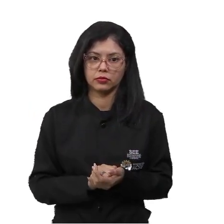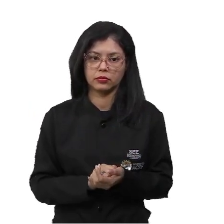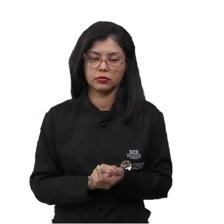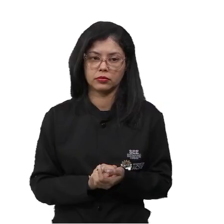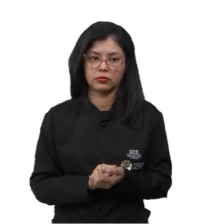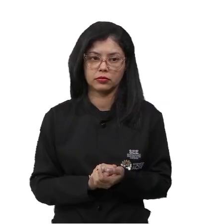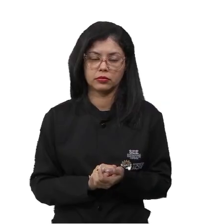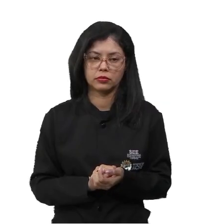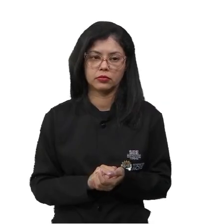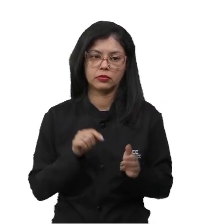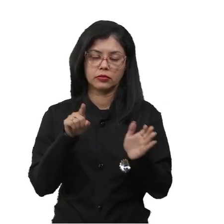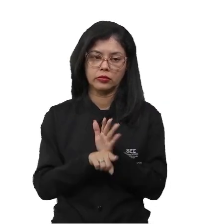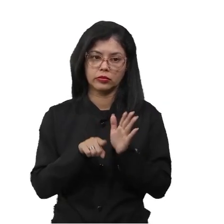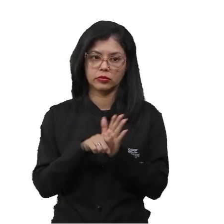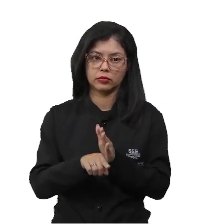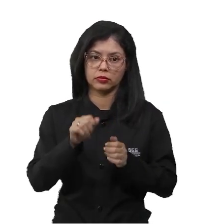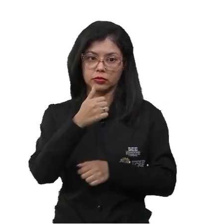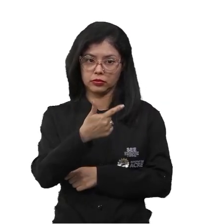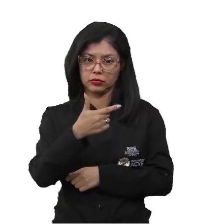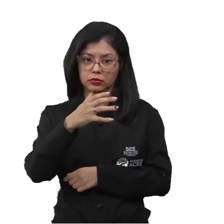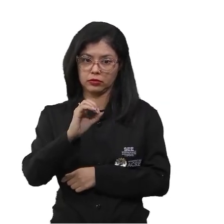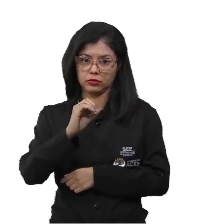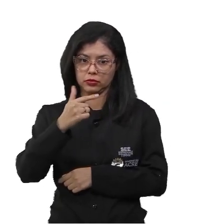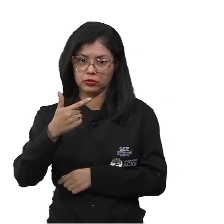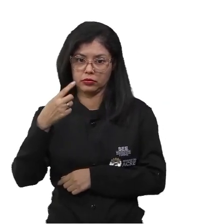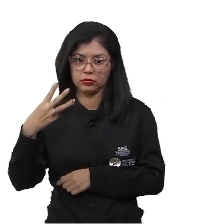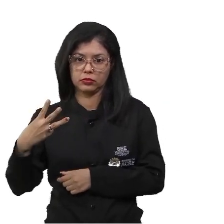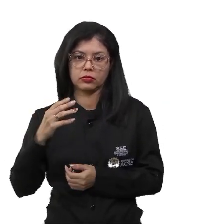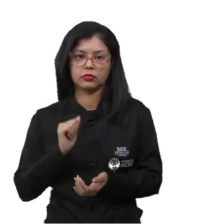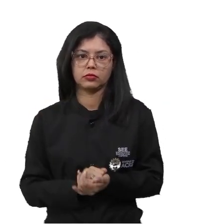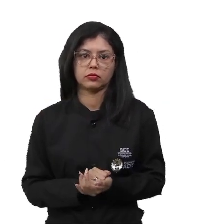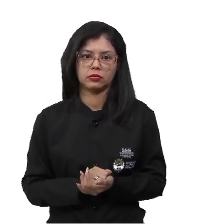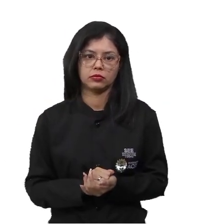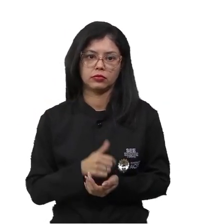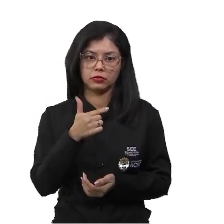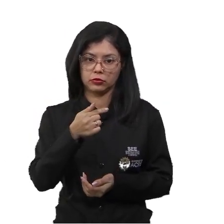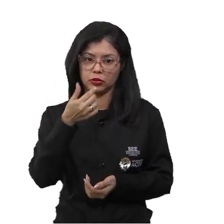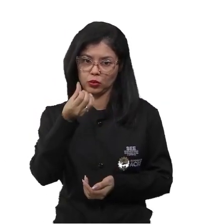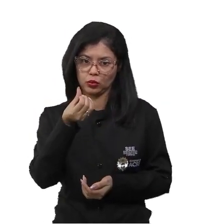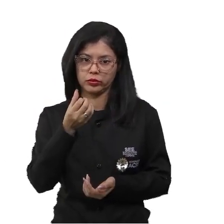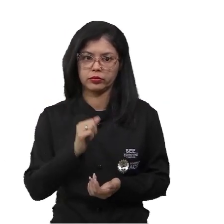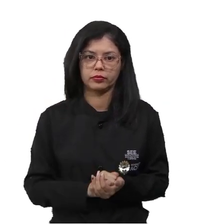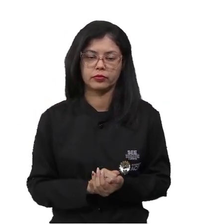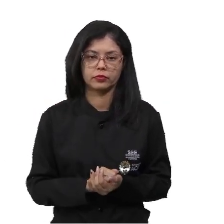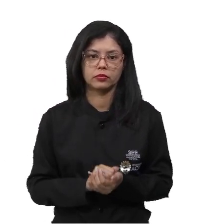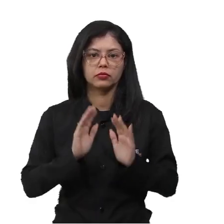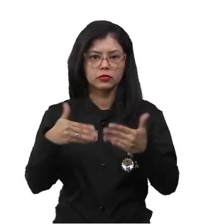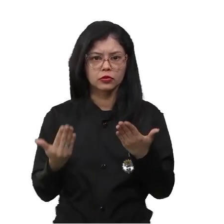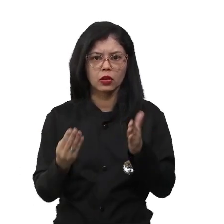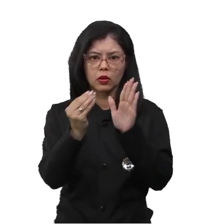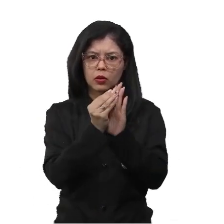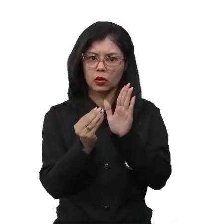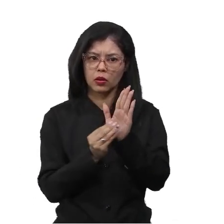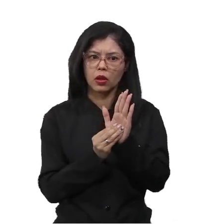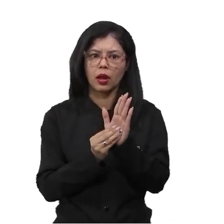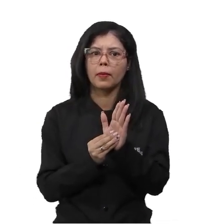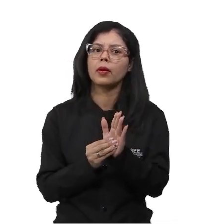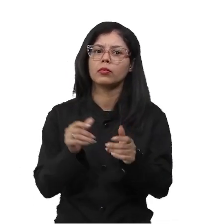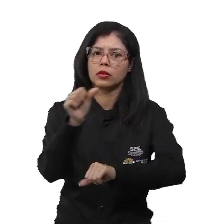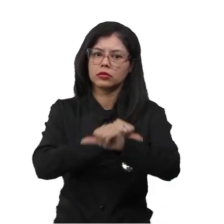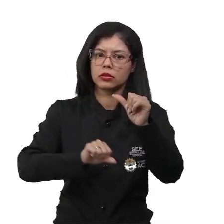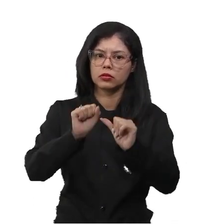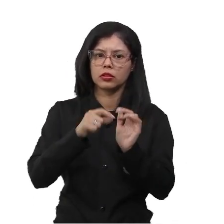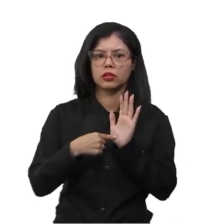questão que estava no Enem de 2023 e era a questão 76. Qual fator foi determinante